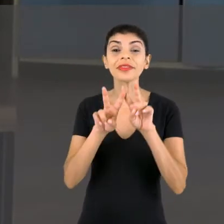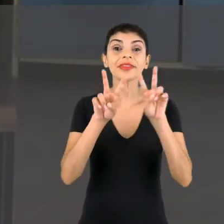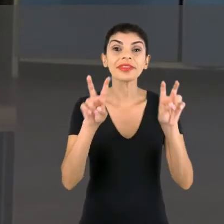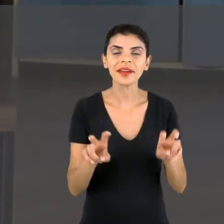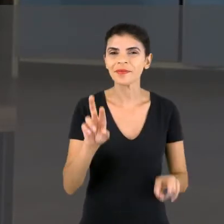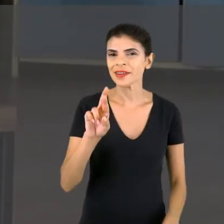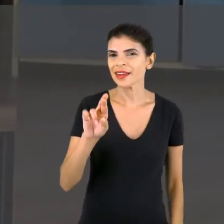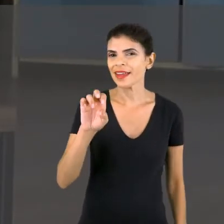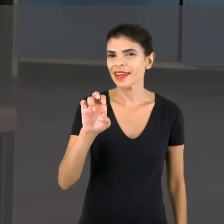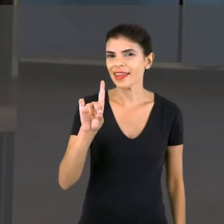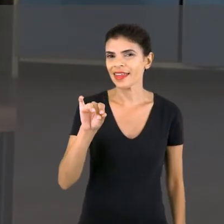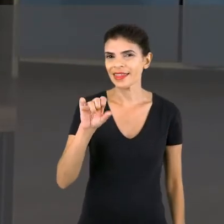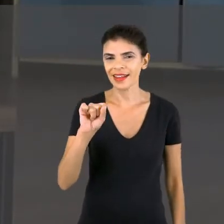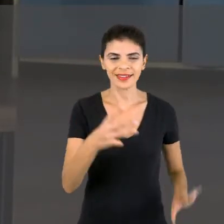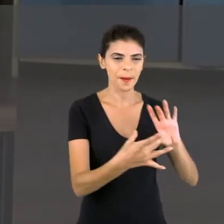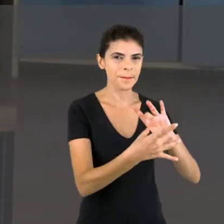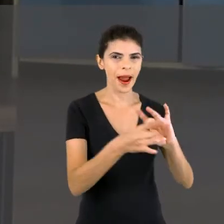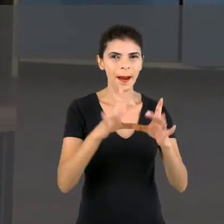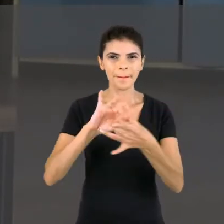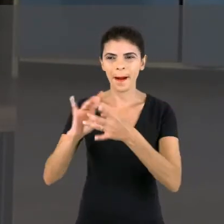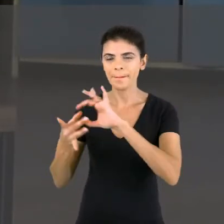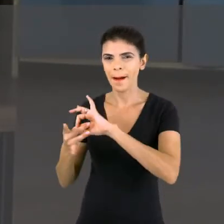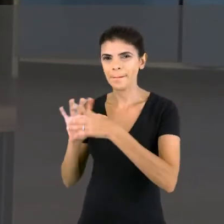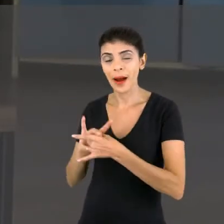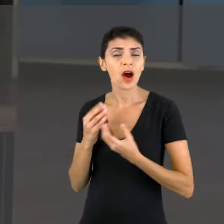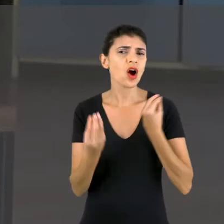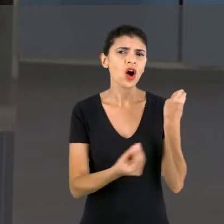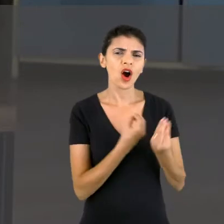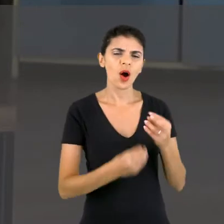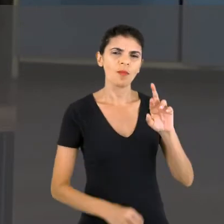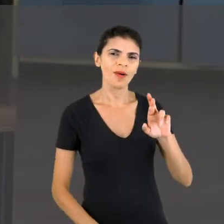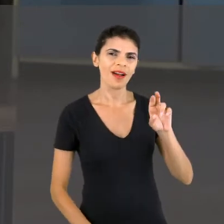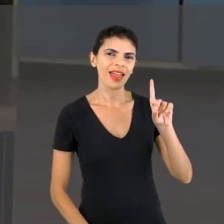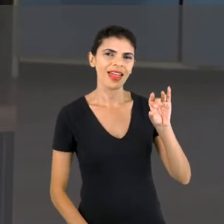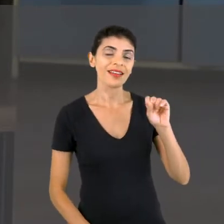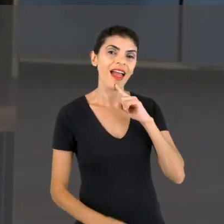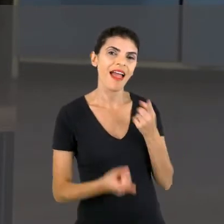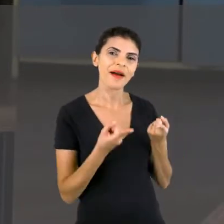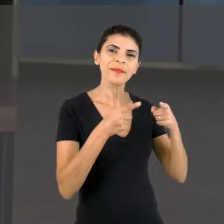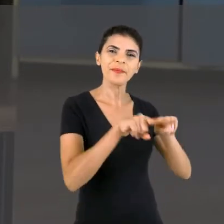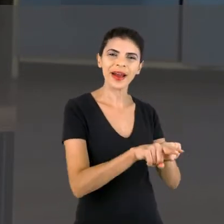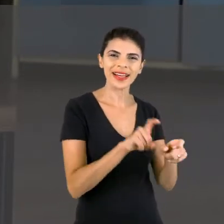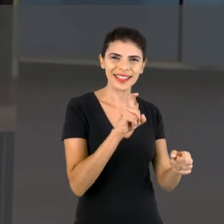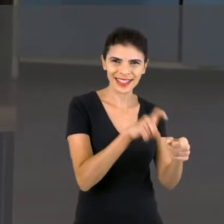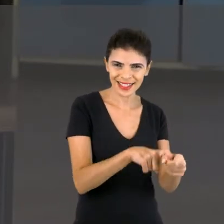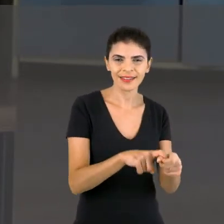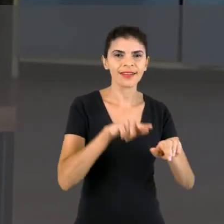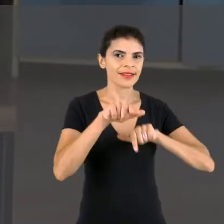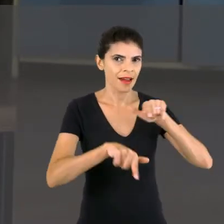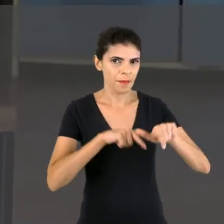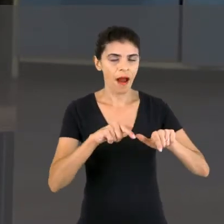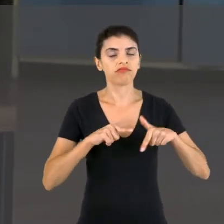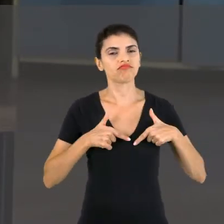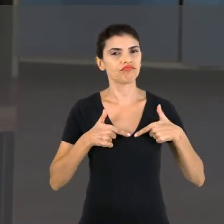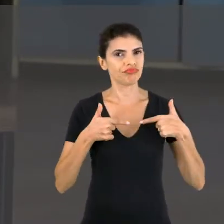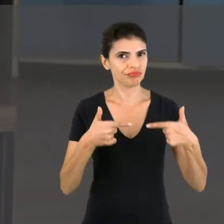desse tema que é redes, que diz respeito às nossas redes de parceria, de trabalho, de